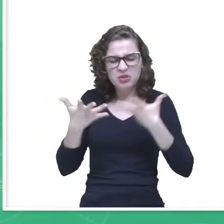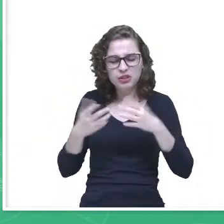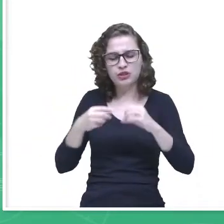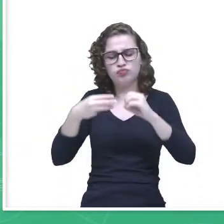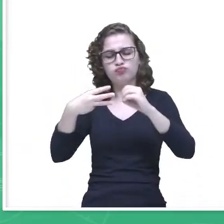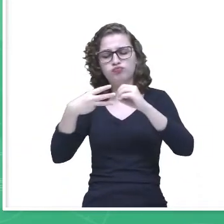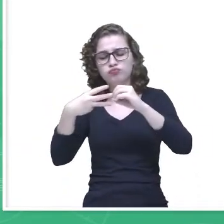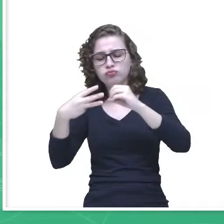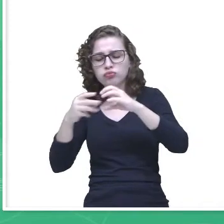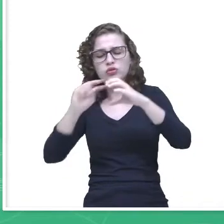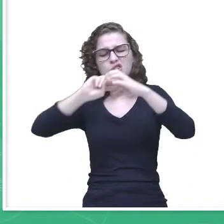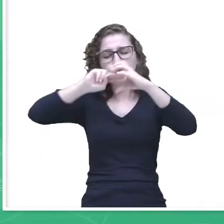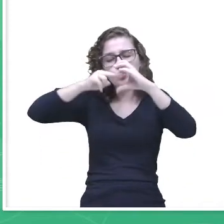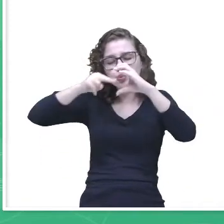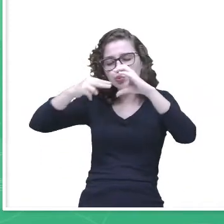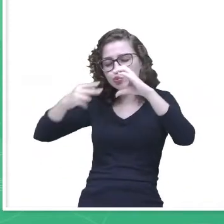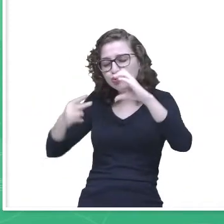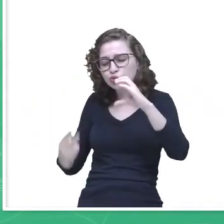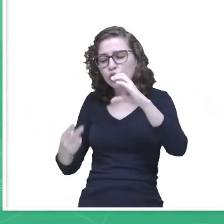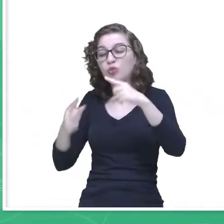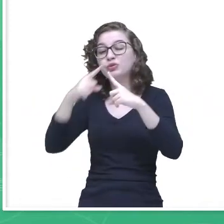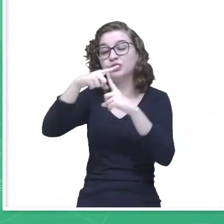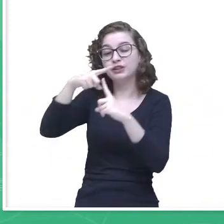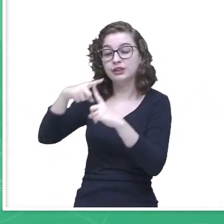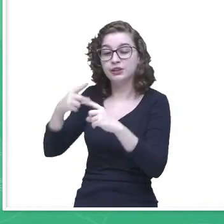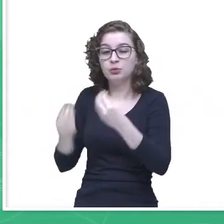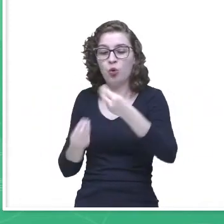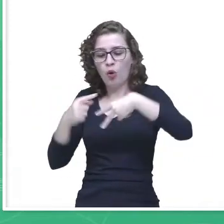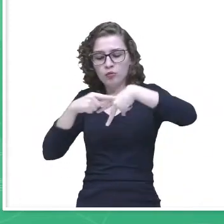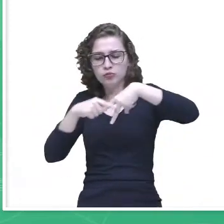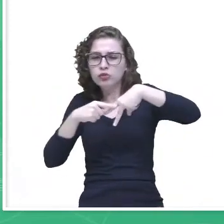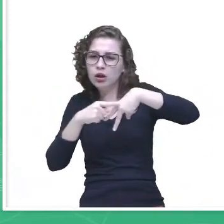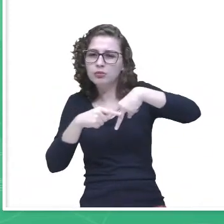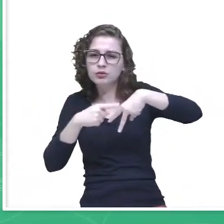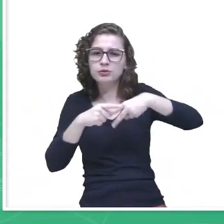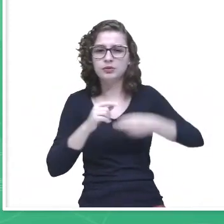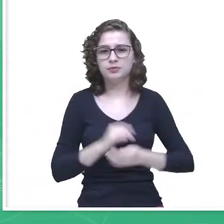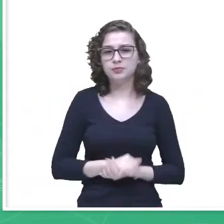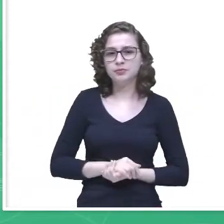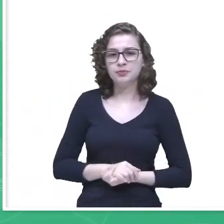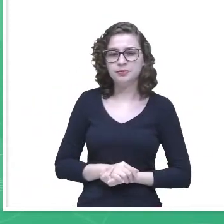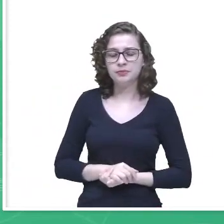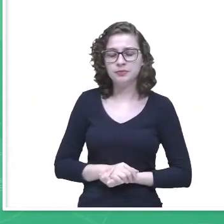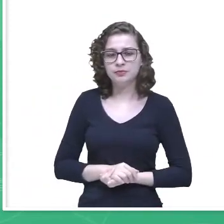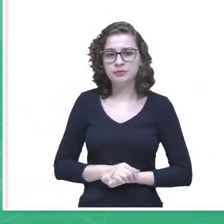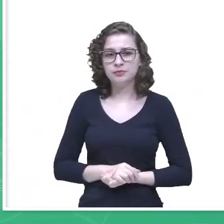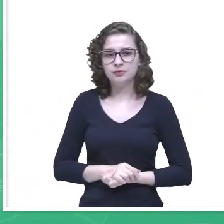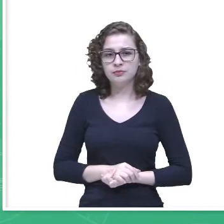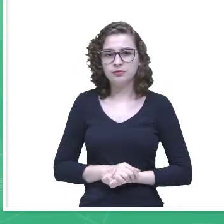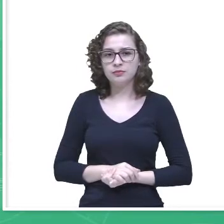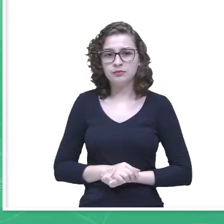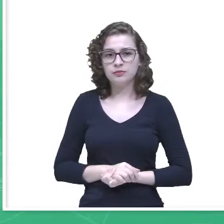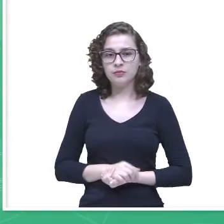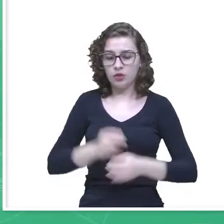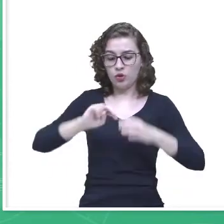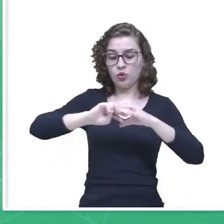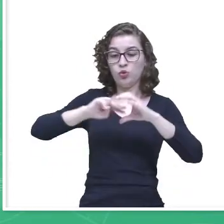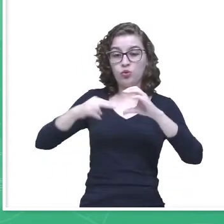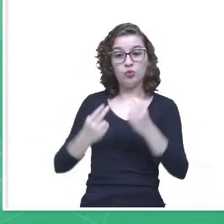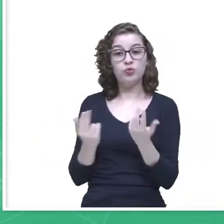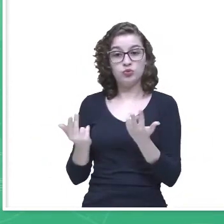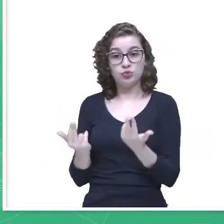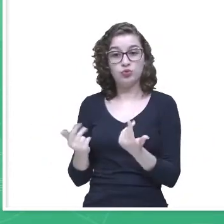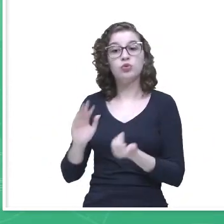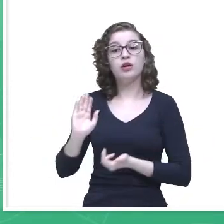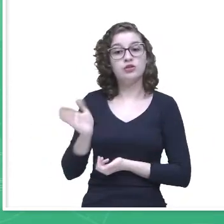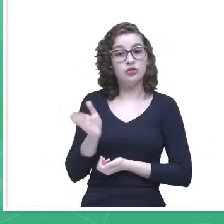cromossomos, dependendo de onde o centrômero se localiza. Nós vimos também os cromossomos homólogos, e aqui